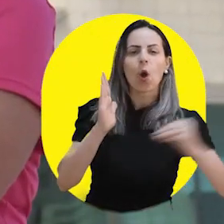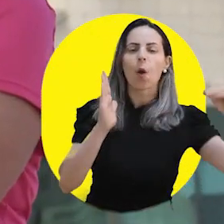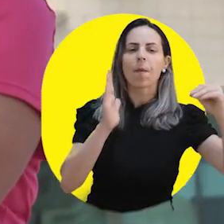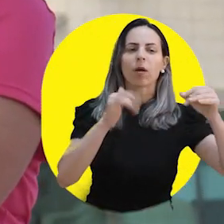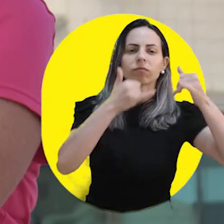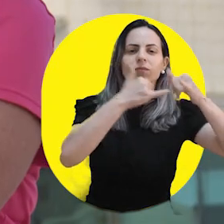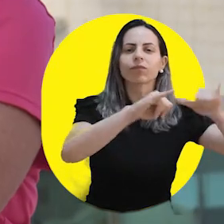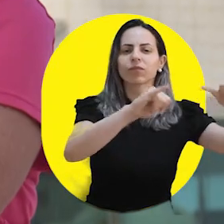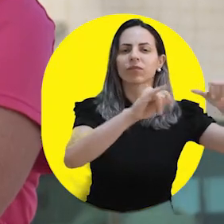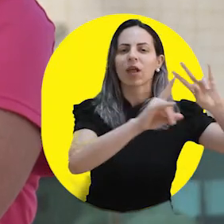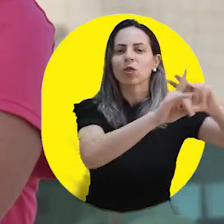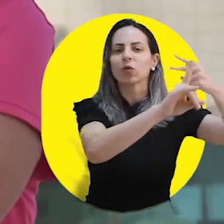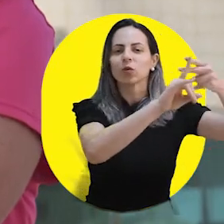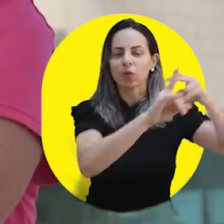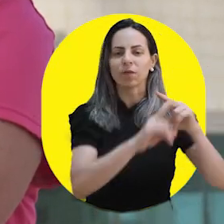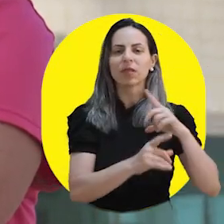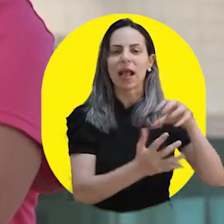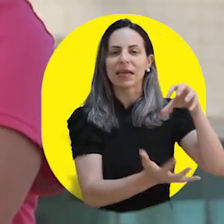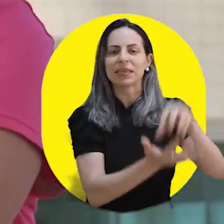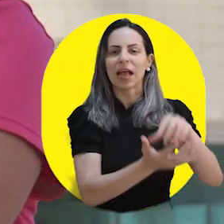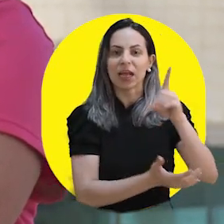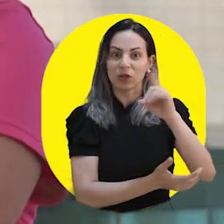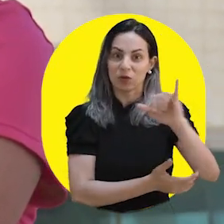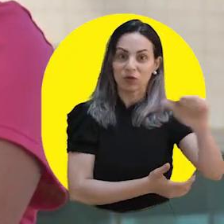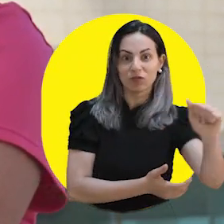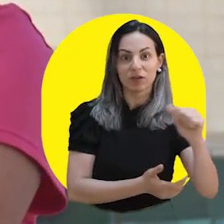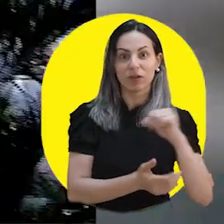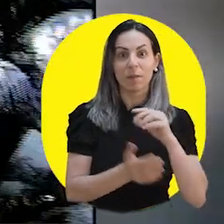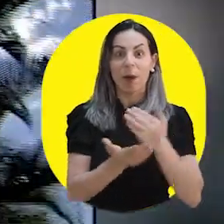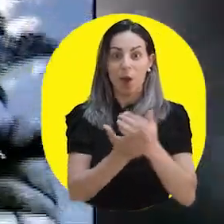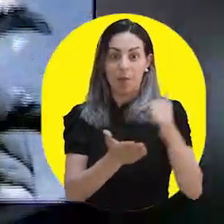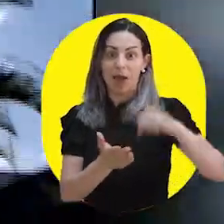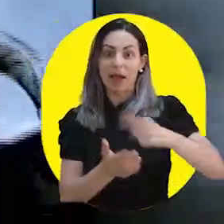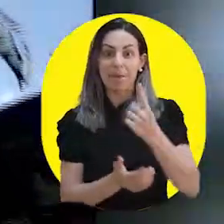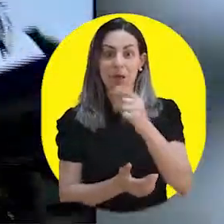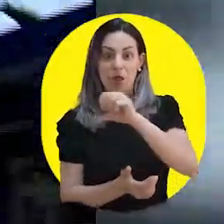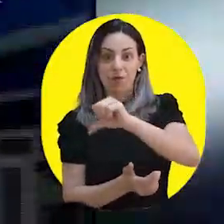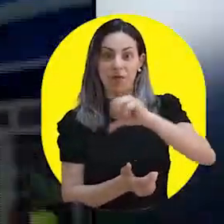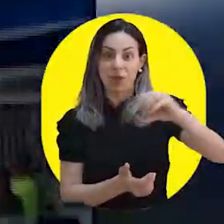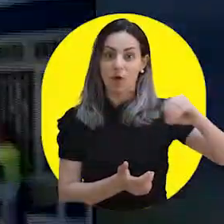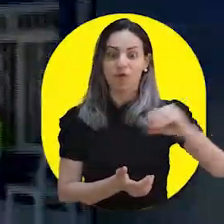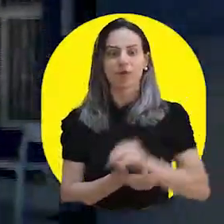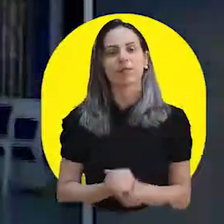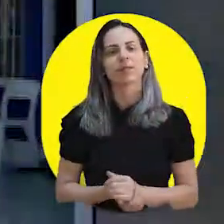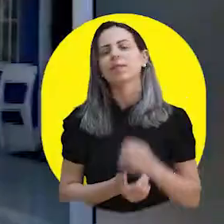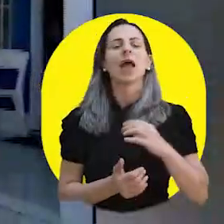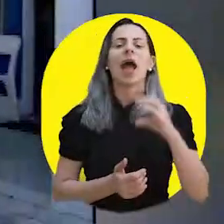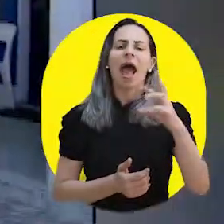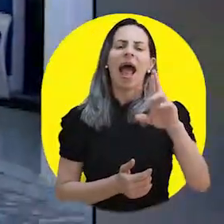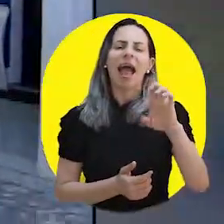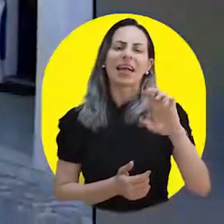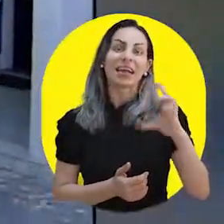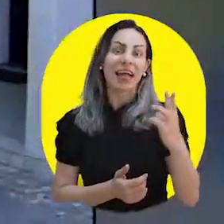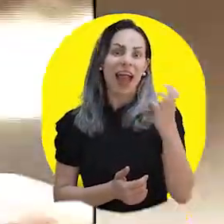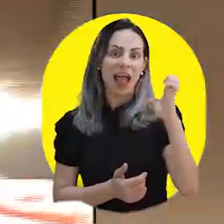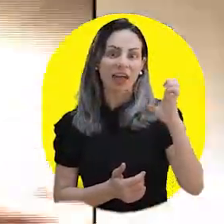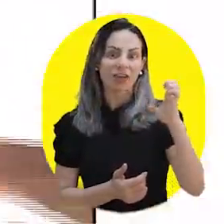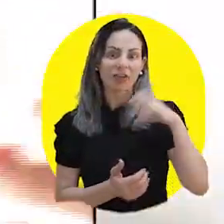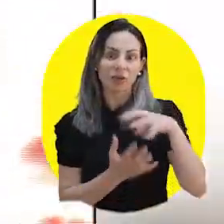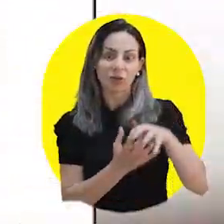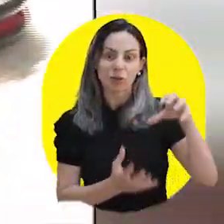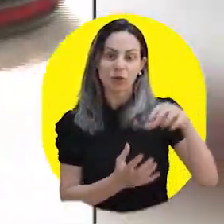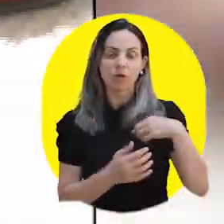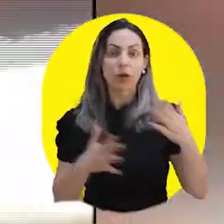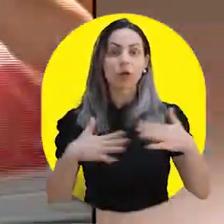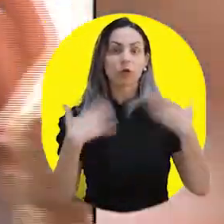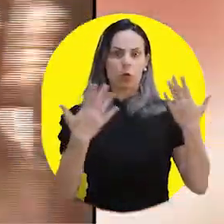de repicar isso no estado de São Paulo, chamou de Centro Dia, mas nós começamos nos anos 90. A Creche do Idoso, para mim, foi assim, uma surpresa.